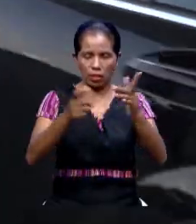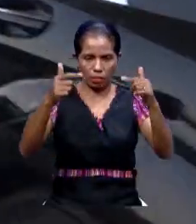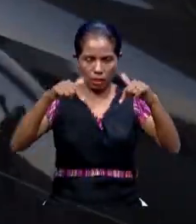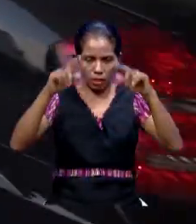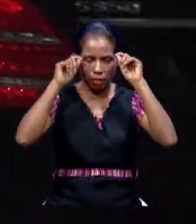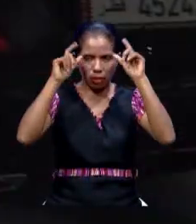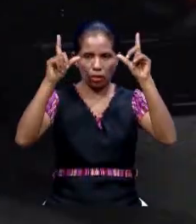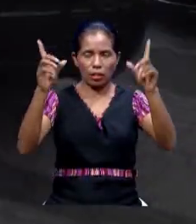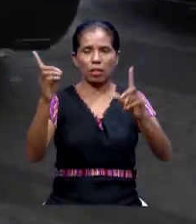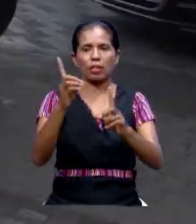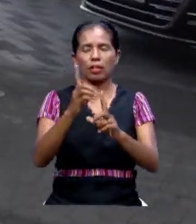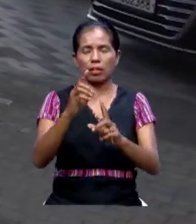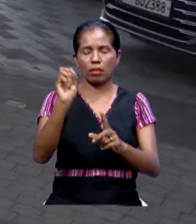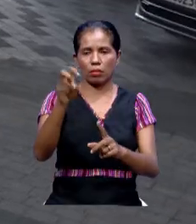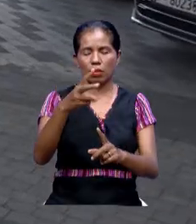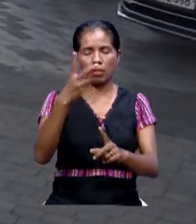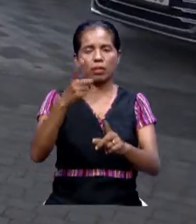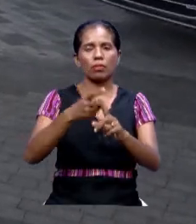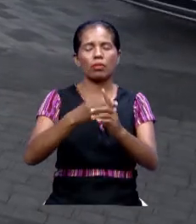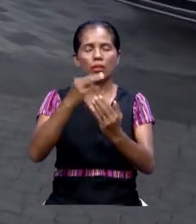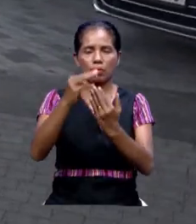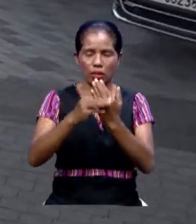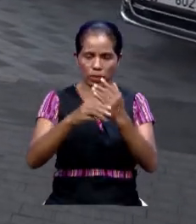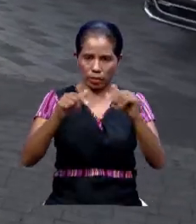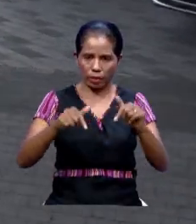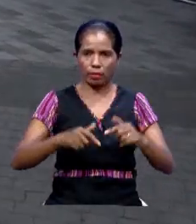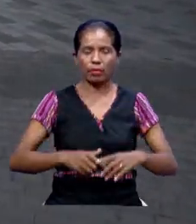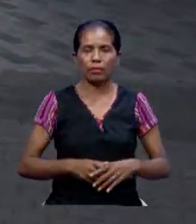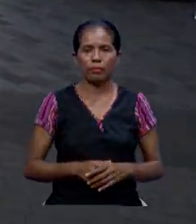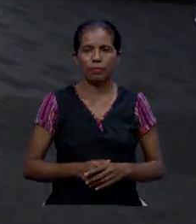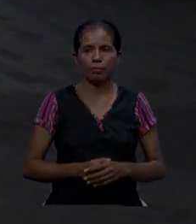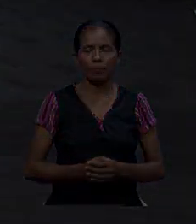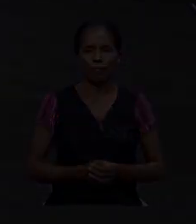Timor-Leste e ha Loron Sanulu Resinrua Fulan Marsune. Bem-vinda Simenes, Ziemen.